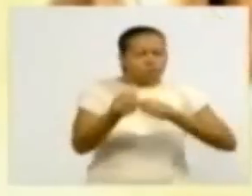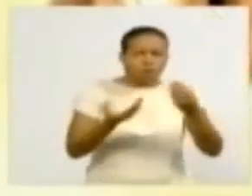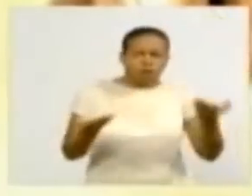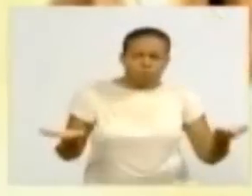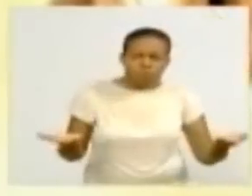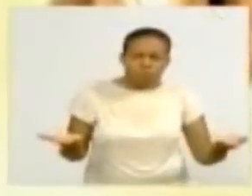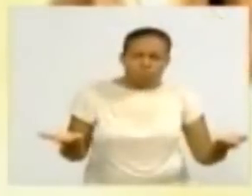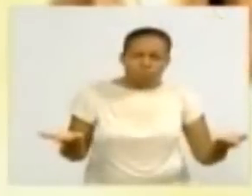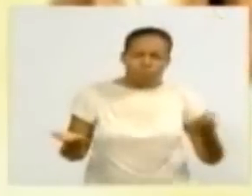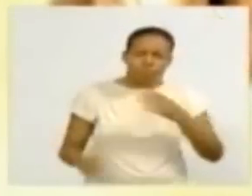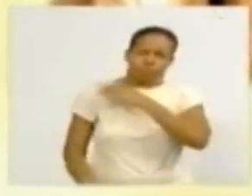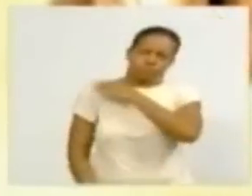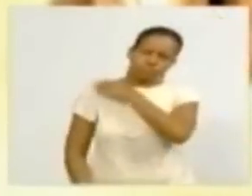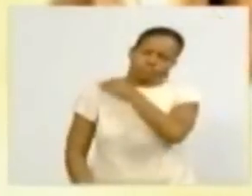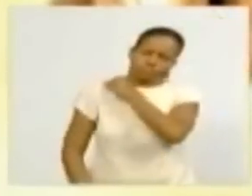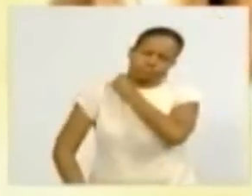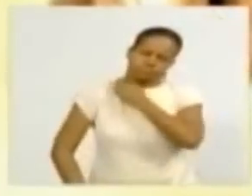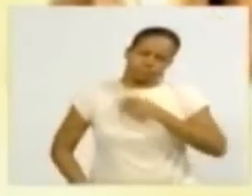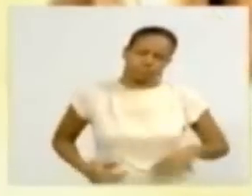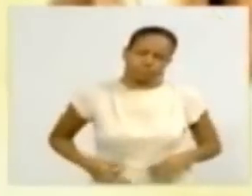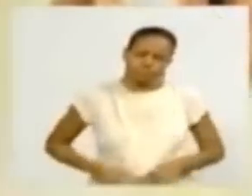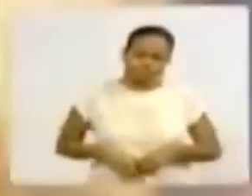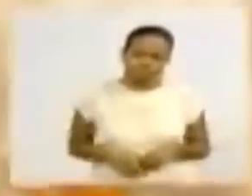Como é que eu posso acreditar